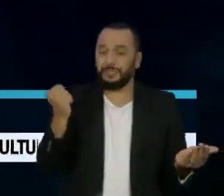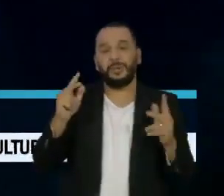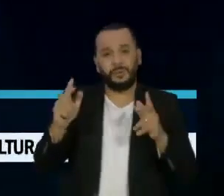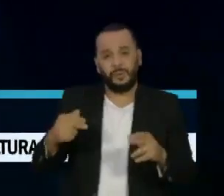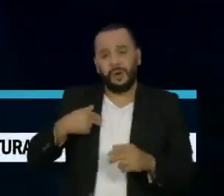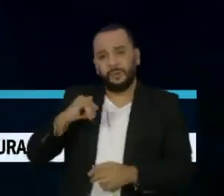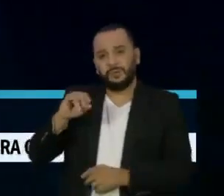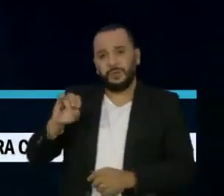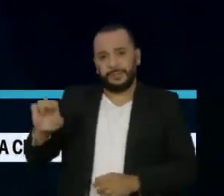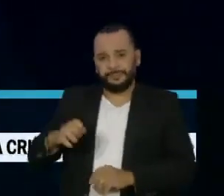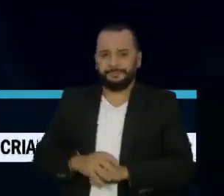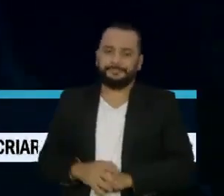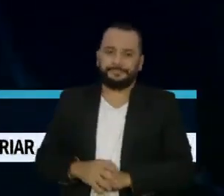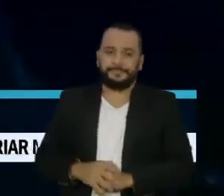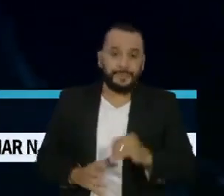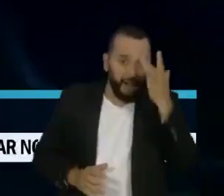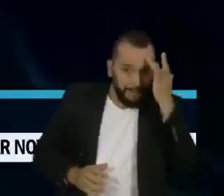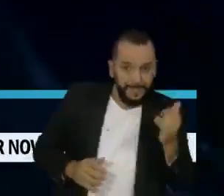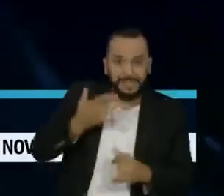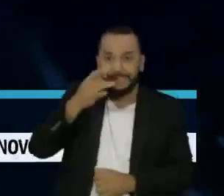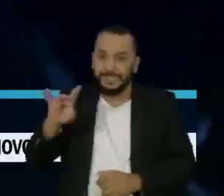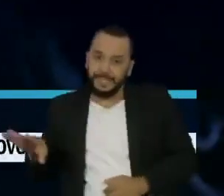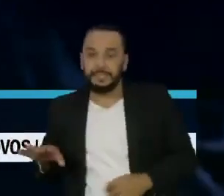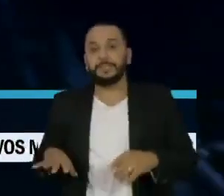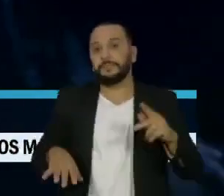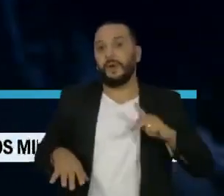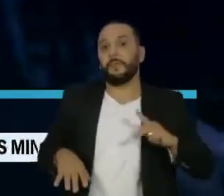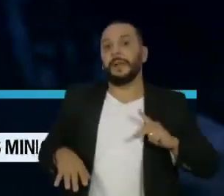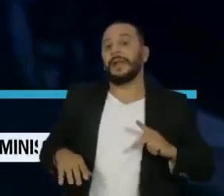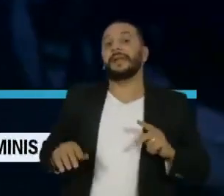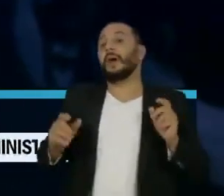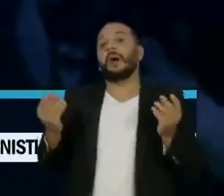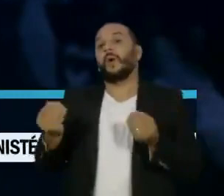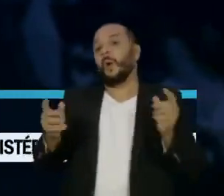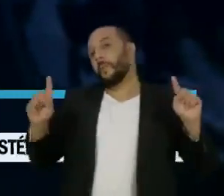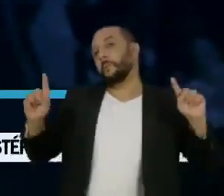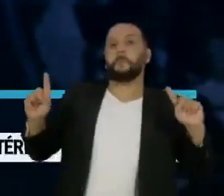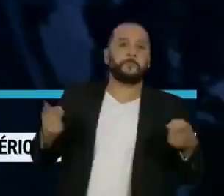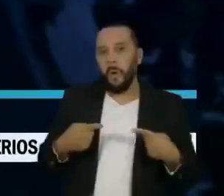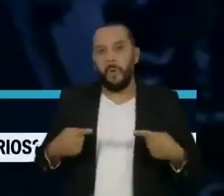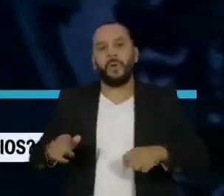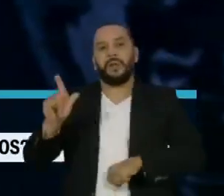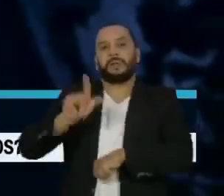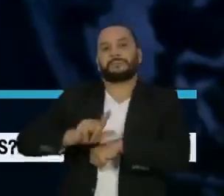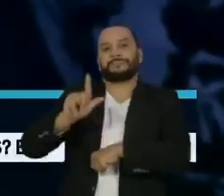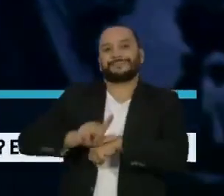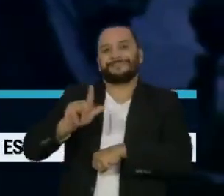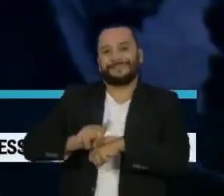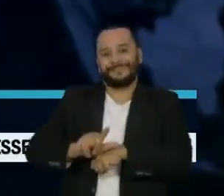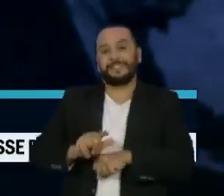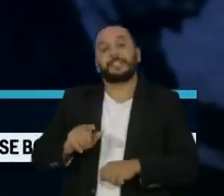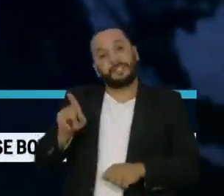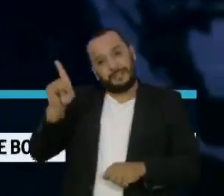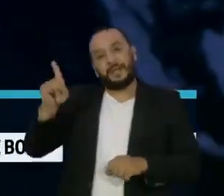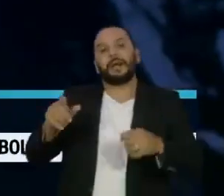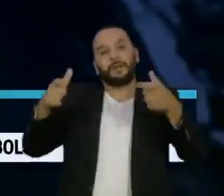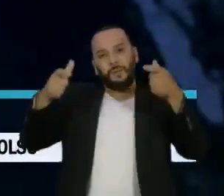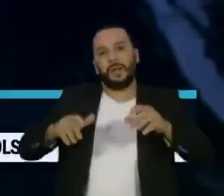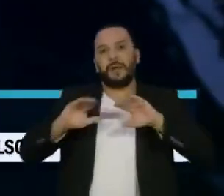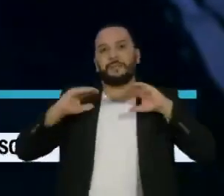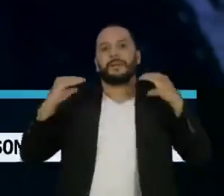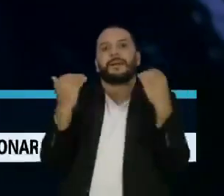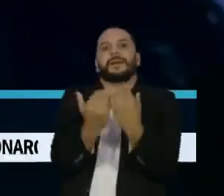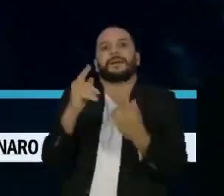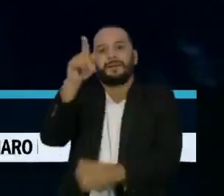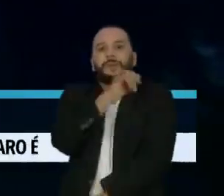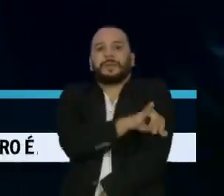E amanhã, Santos e Palmeiras decidem quem é o novo rei das Américas. O estádio do Maracanã, no Rio, abriga a final da Copa Libertadores. A